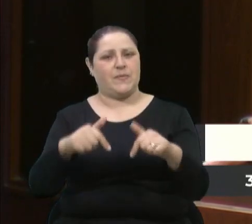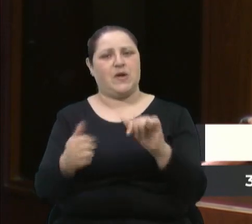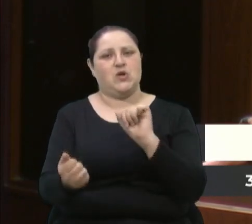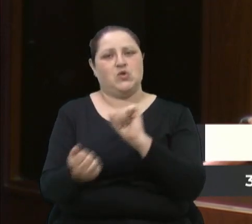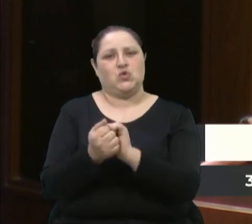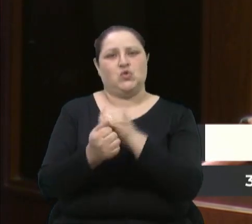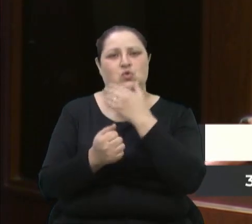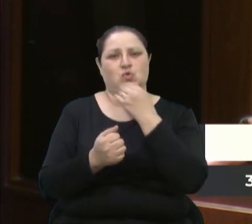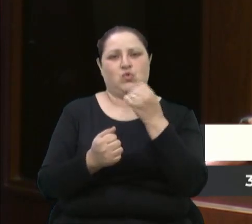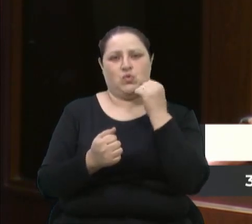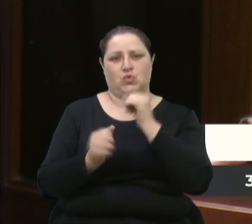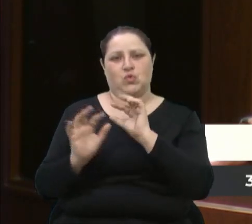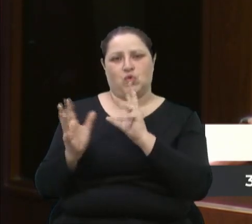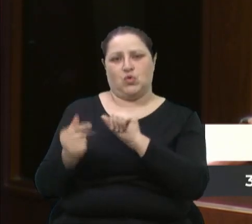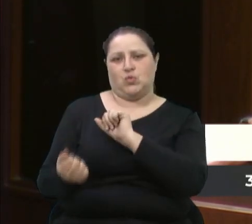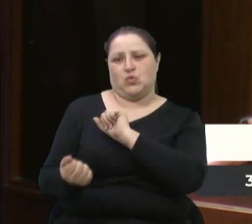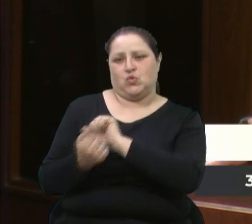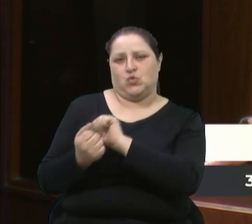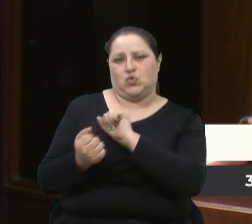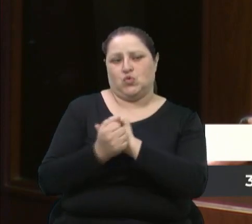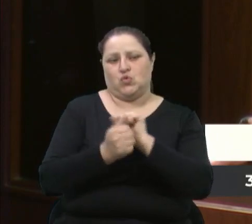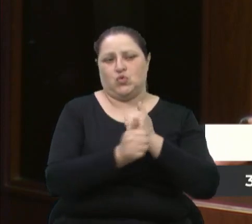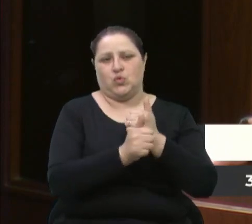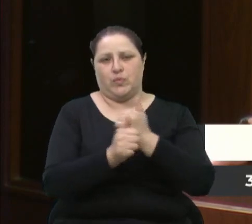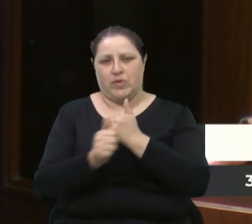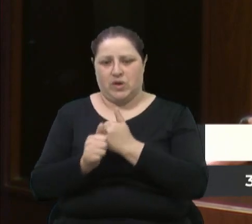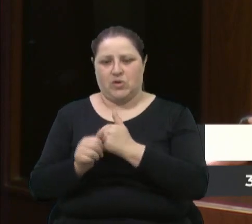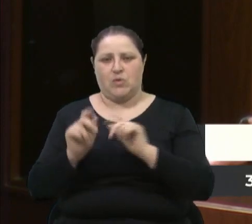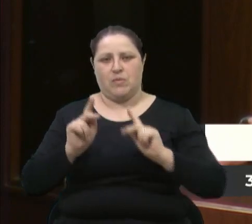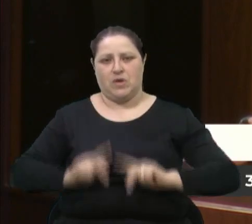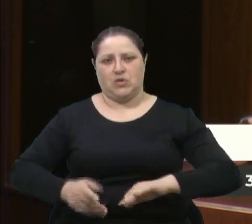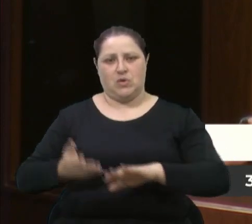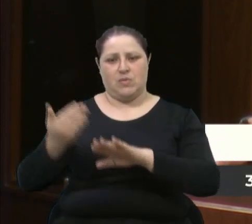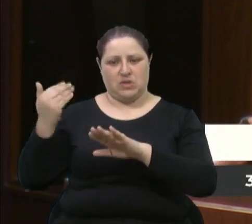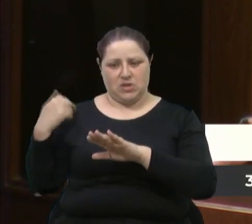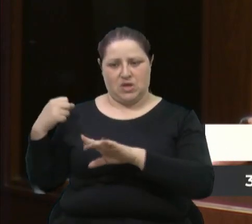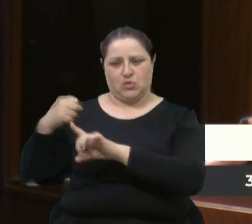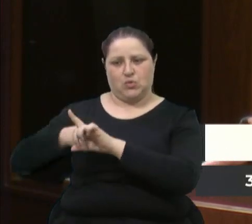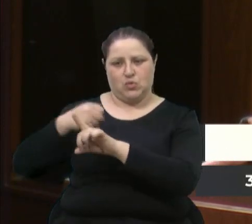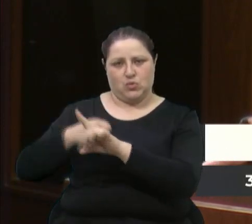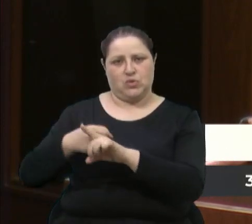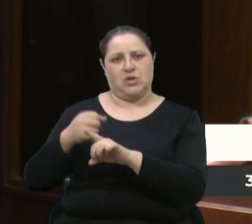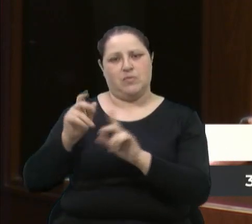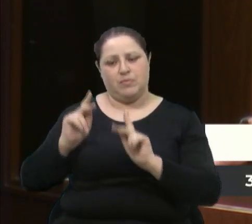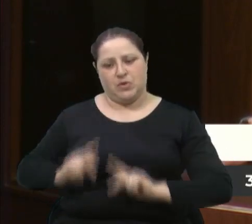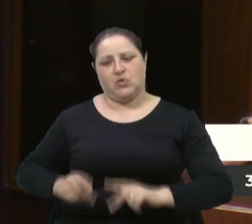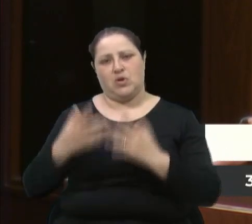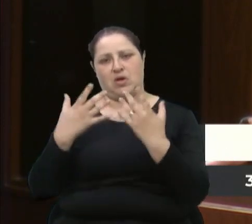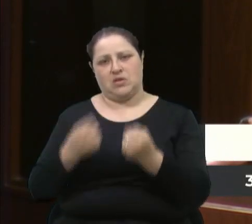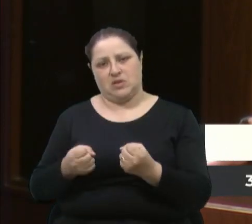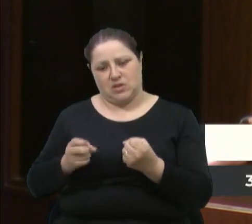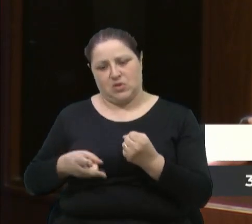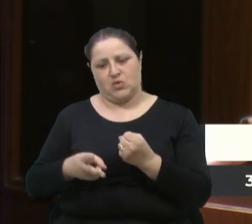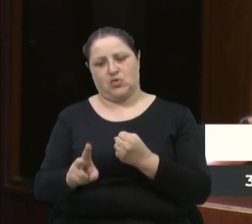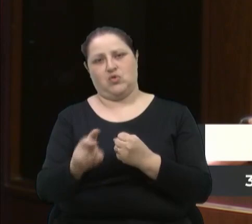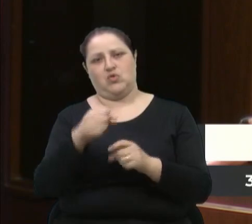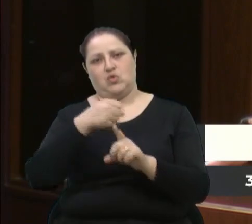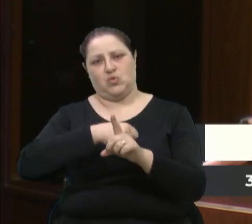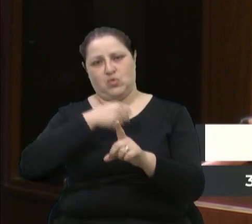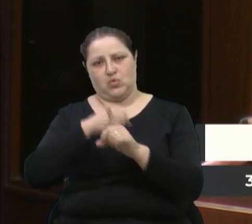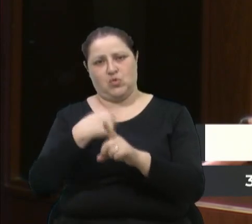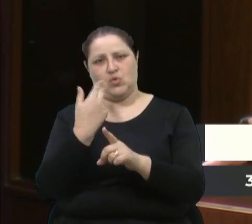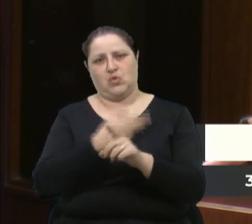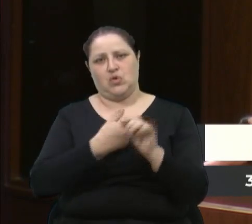juntas, lado a lado, com quem já fez e com quem quer continuar fazendo. Então, vamos fazer